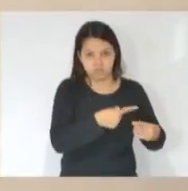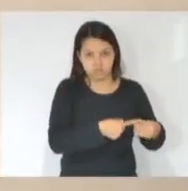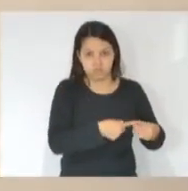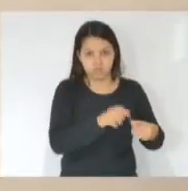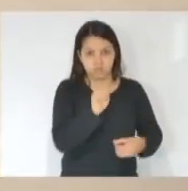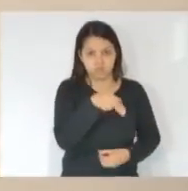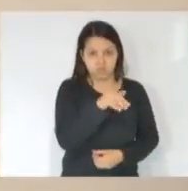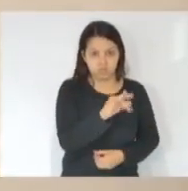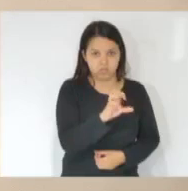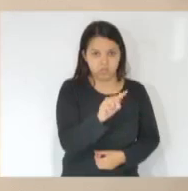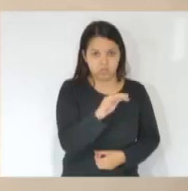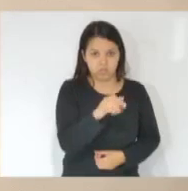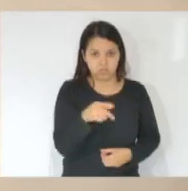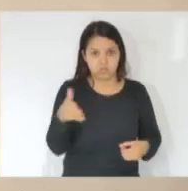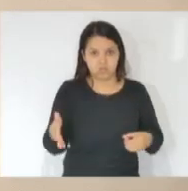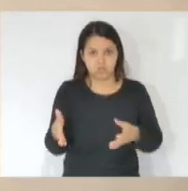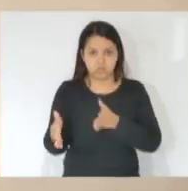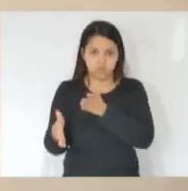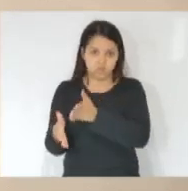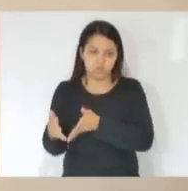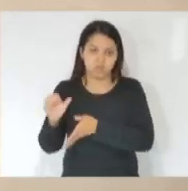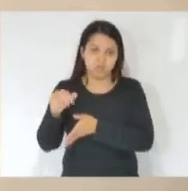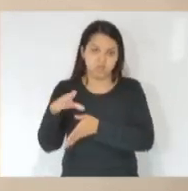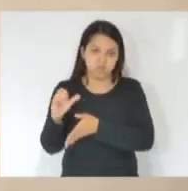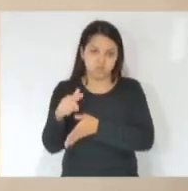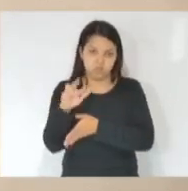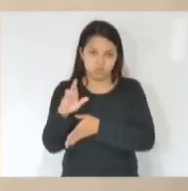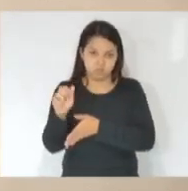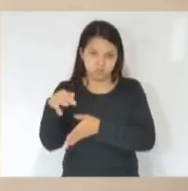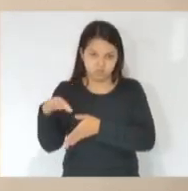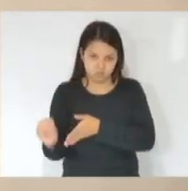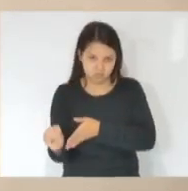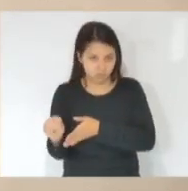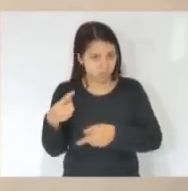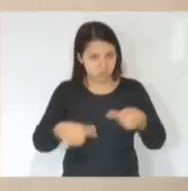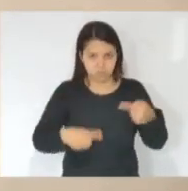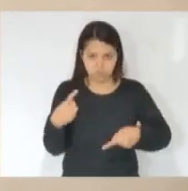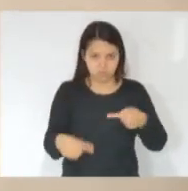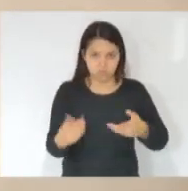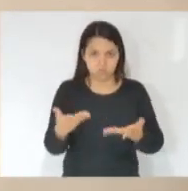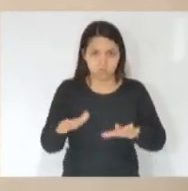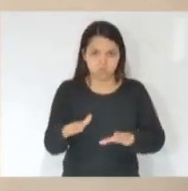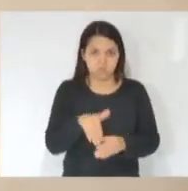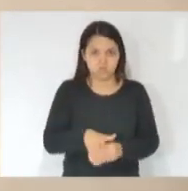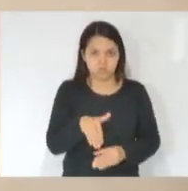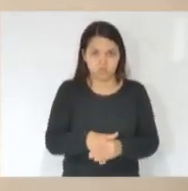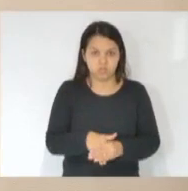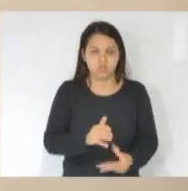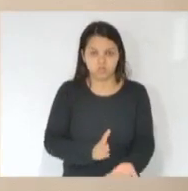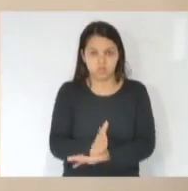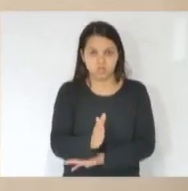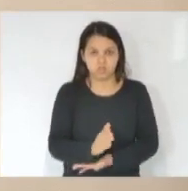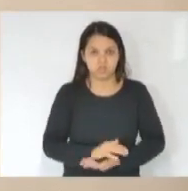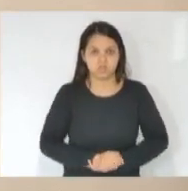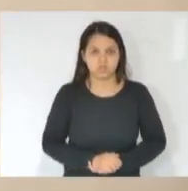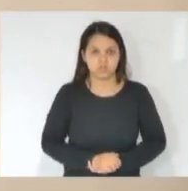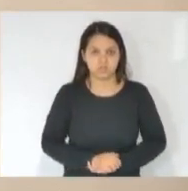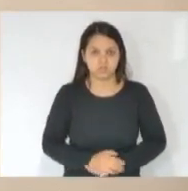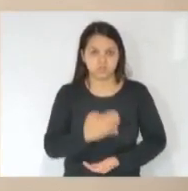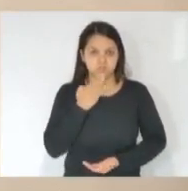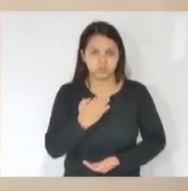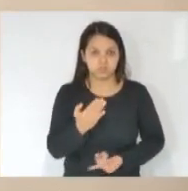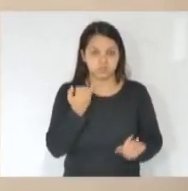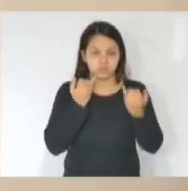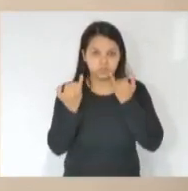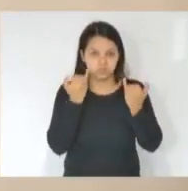Anita Garibaldi e Celso Ramos. Em discussão, não havendo quem queira discutir, em votação, aprovado. Pedido de